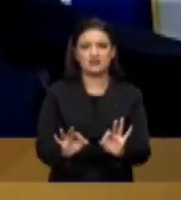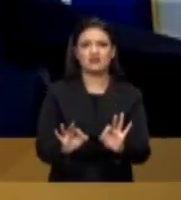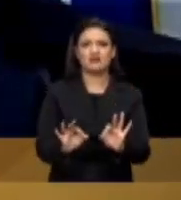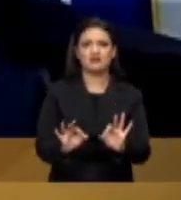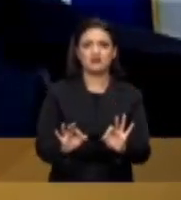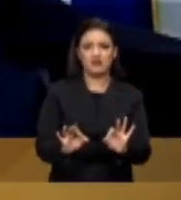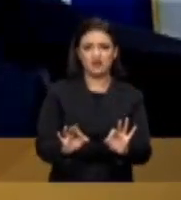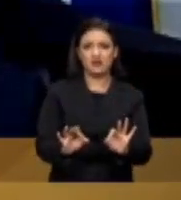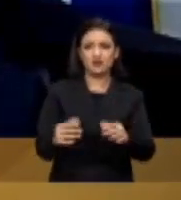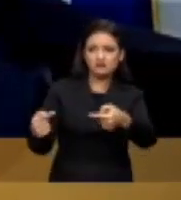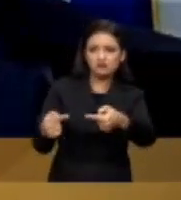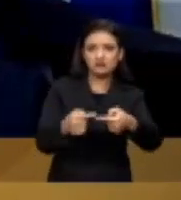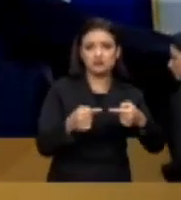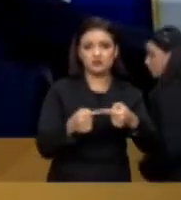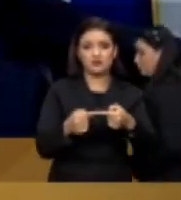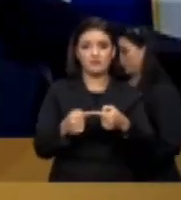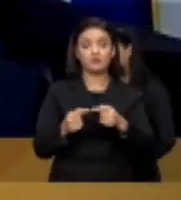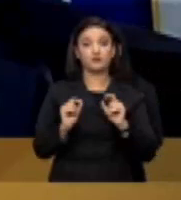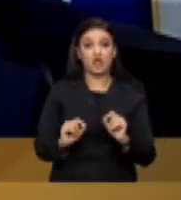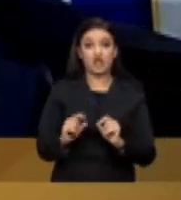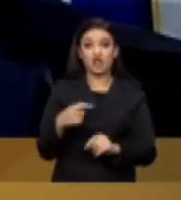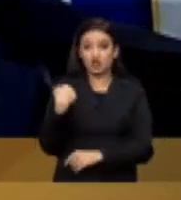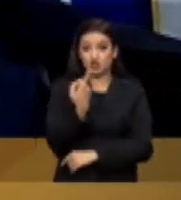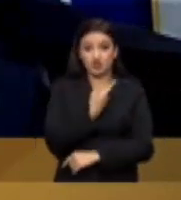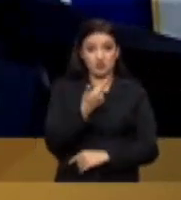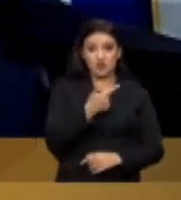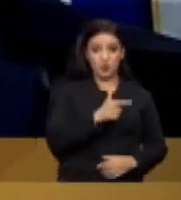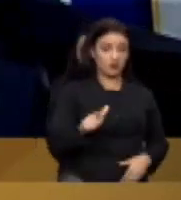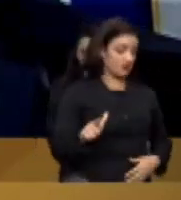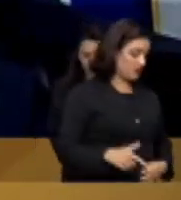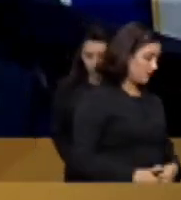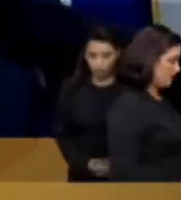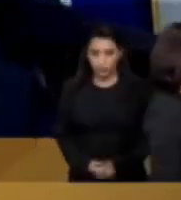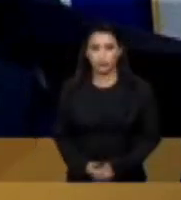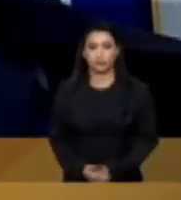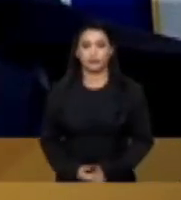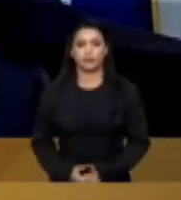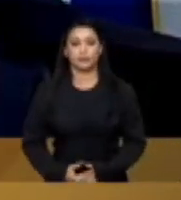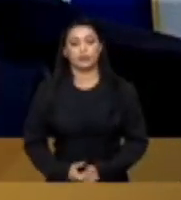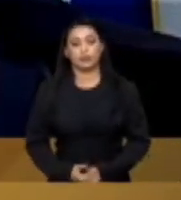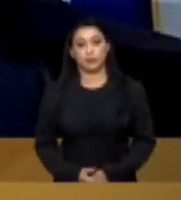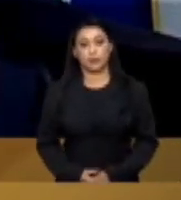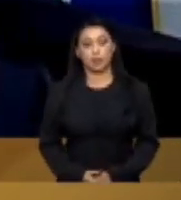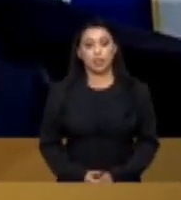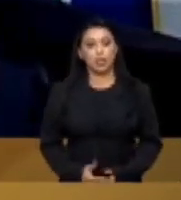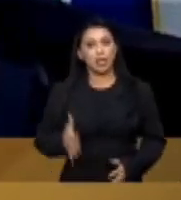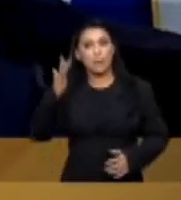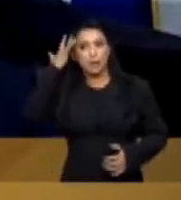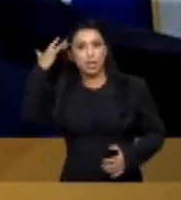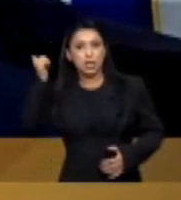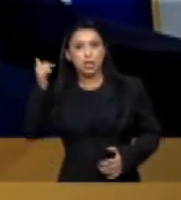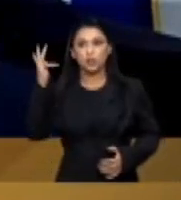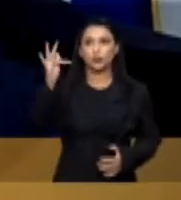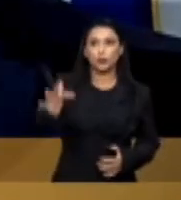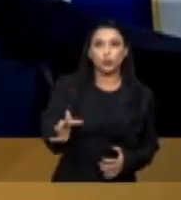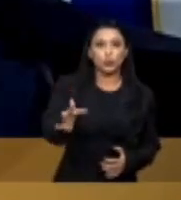estrito, de maneira que nós não tenhamos a dificuldade amanhã de